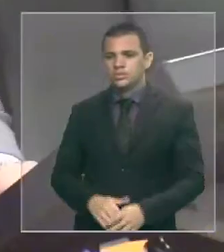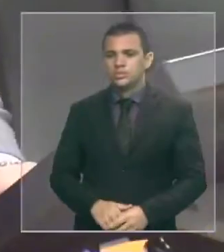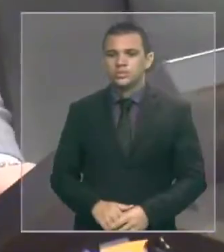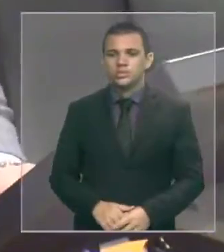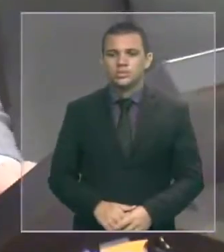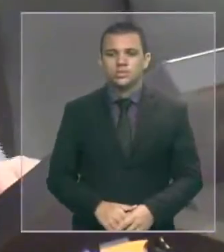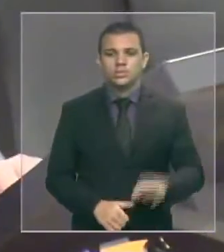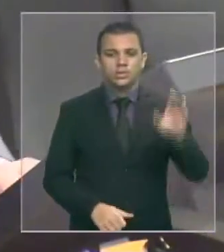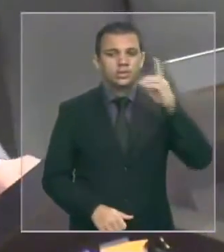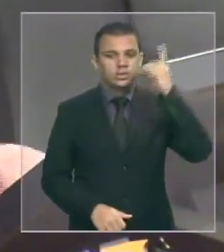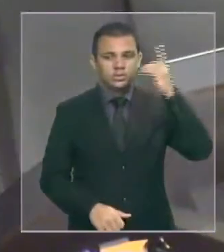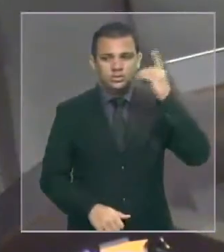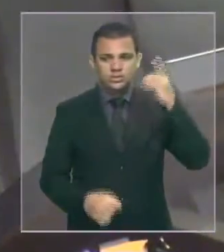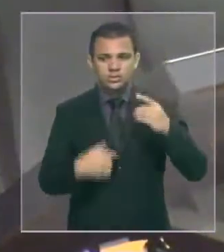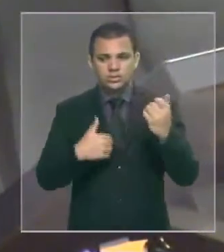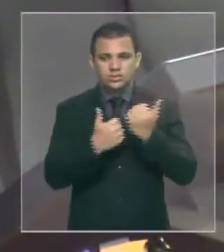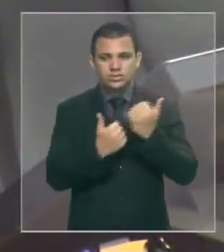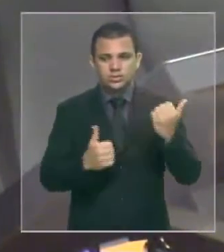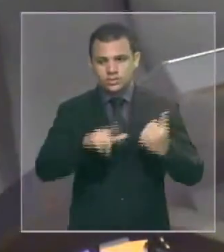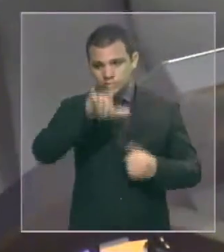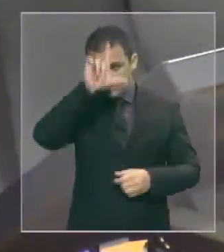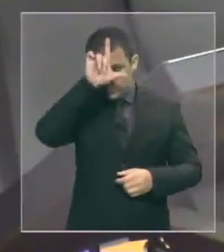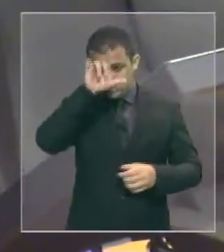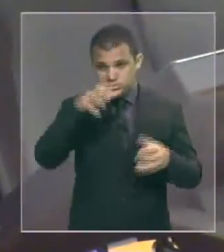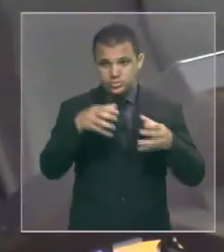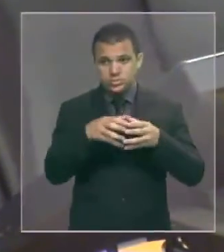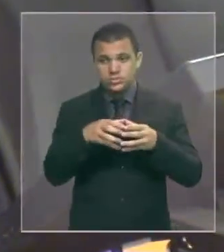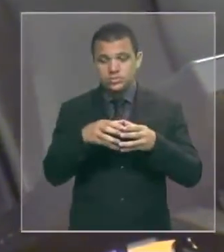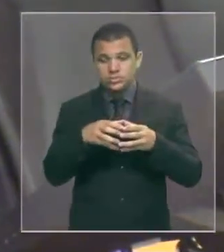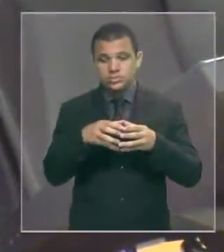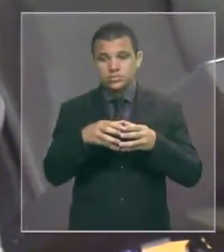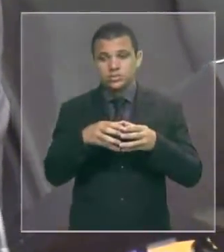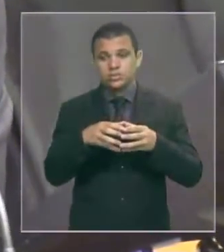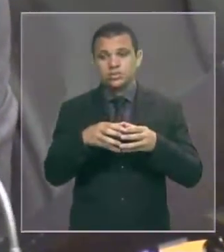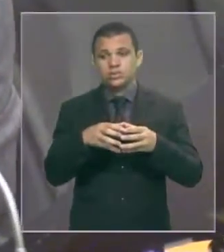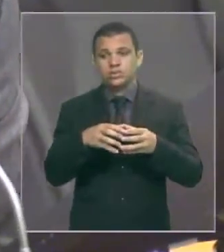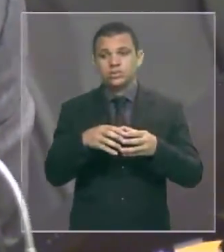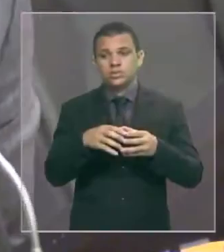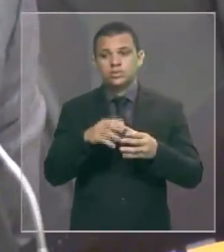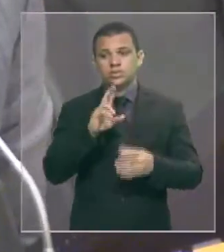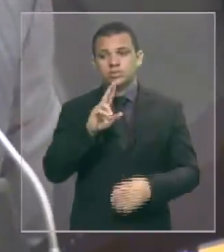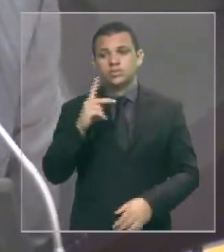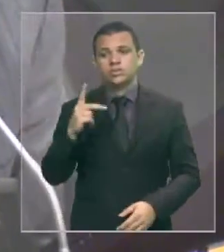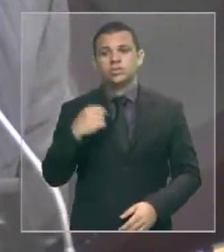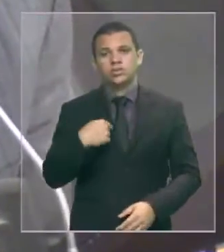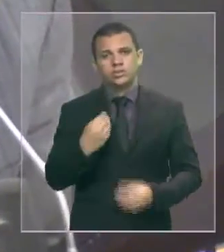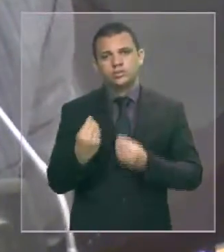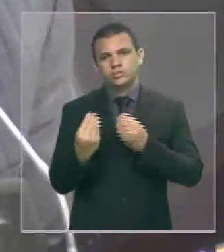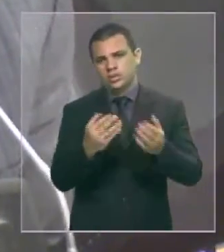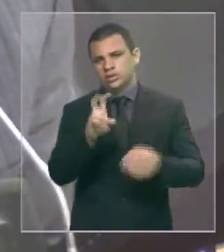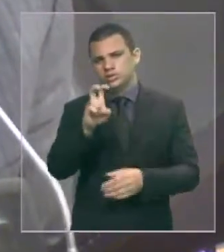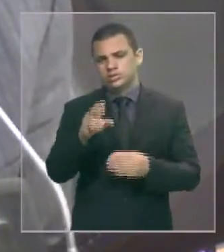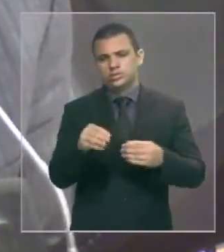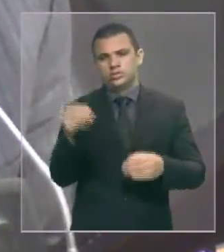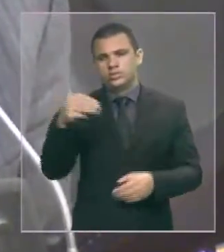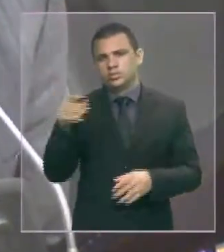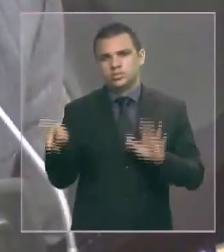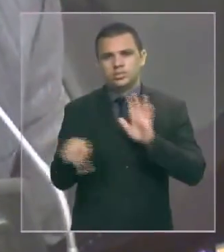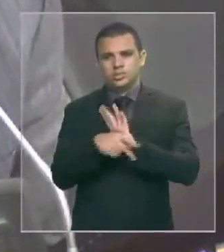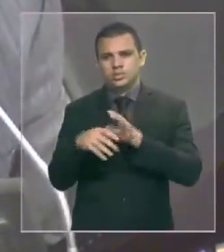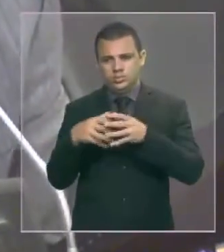vice-líder do Bloco Parlamentar Unidos pelo Maranhão, sugiro que o senhor use 5 minutos que tem aqui no bloco. Muito